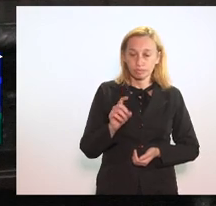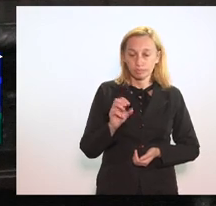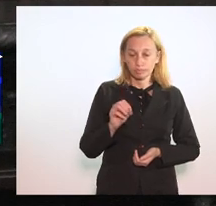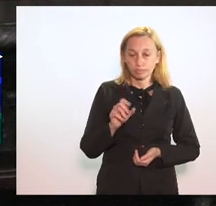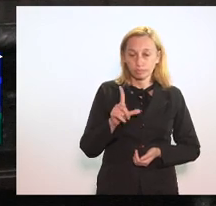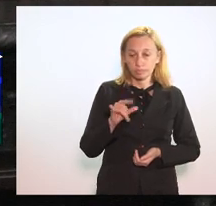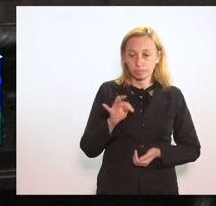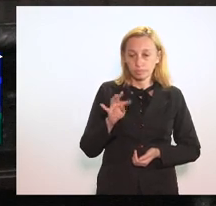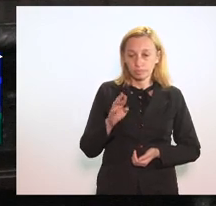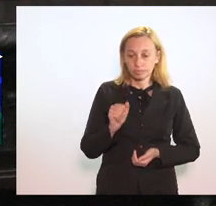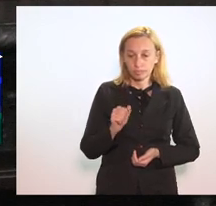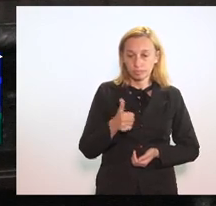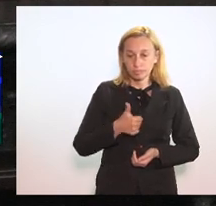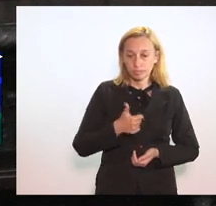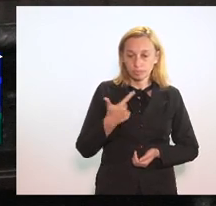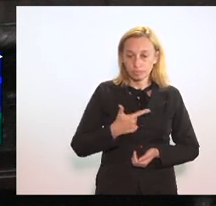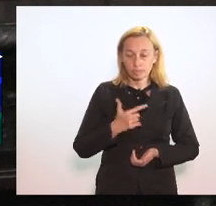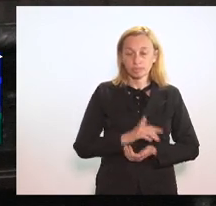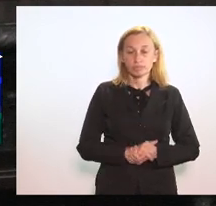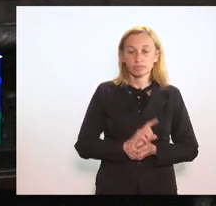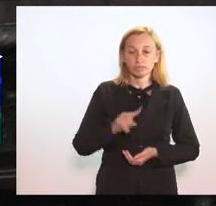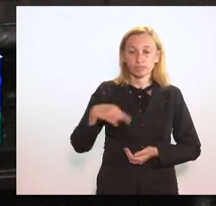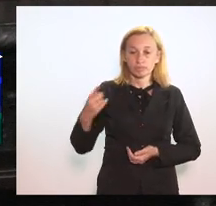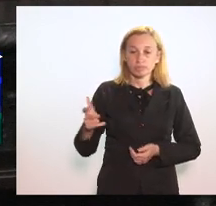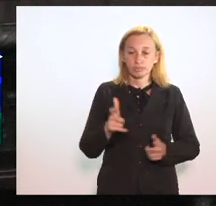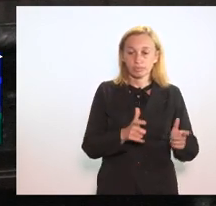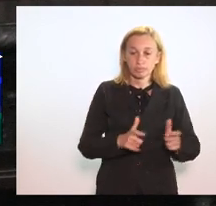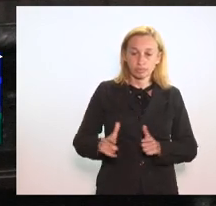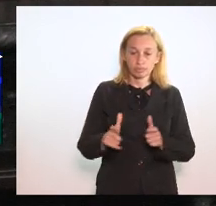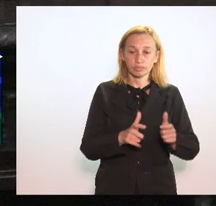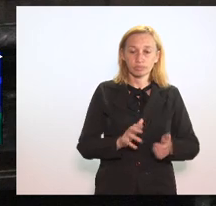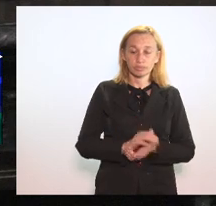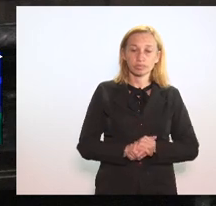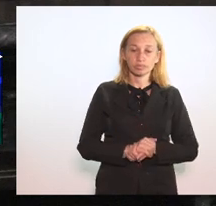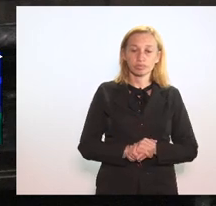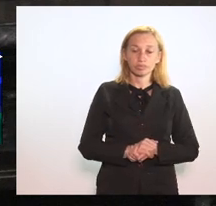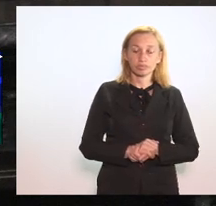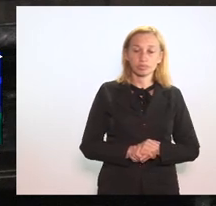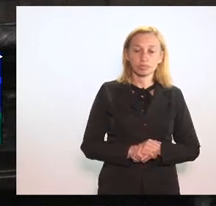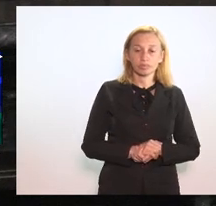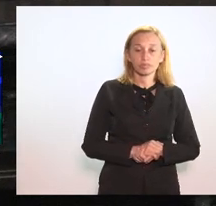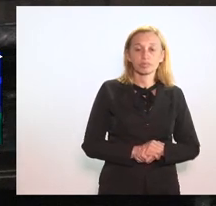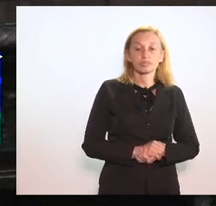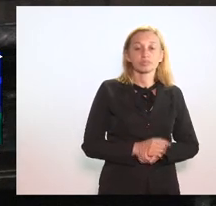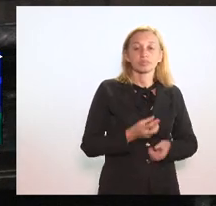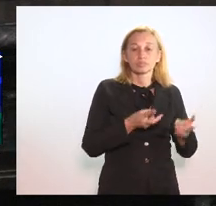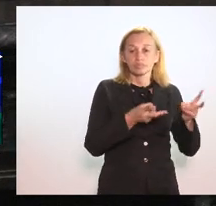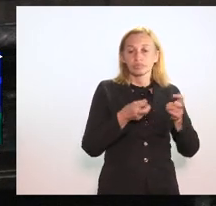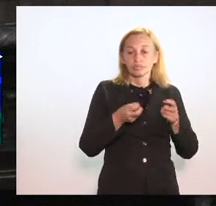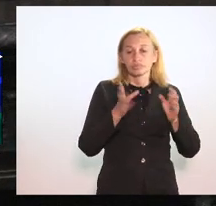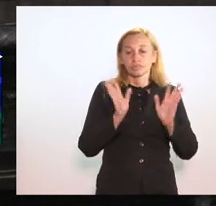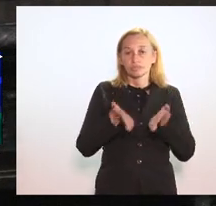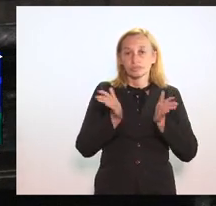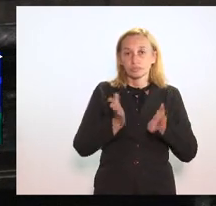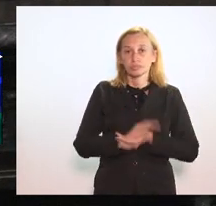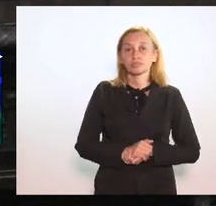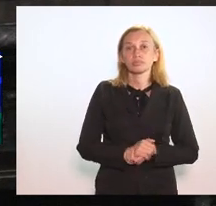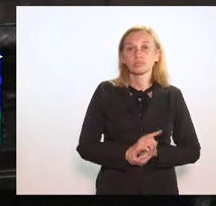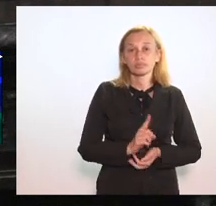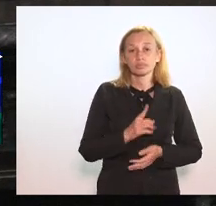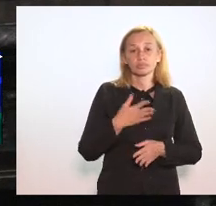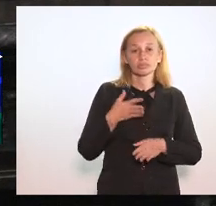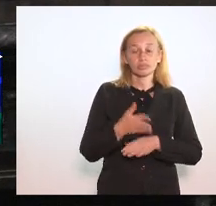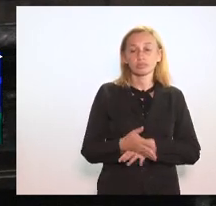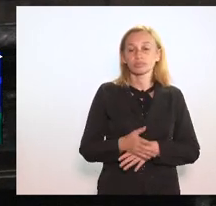quanto o restante da região hoje é a única região que hoje a gente observa que ainda não